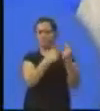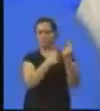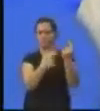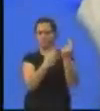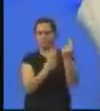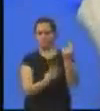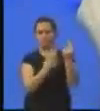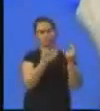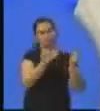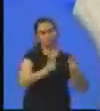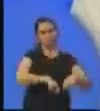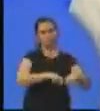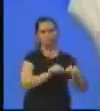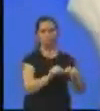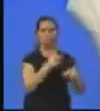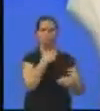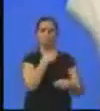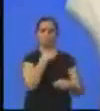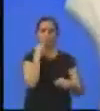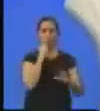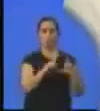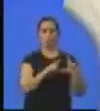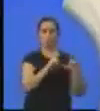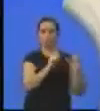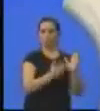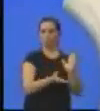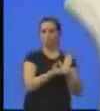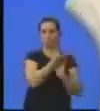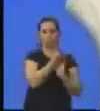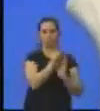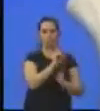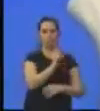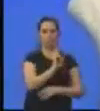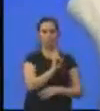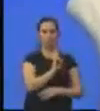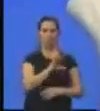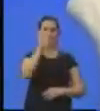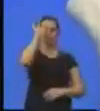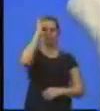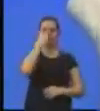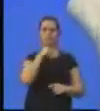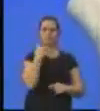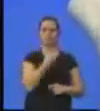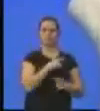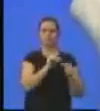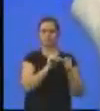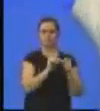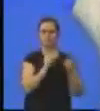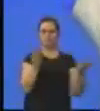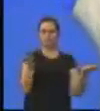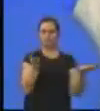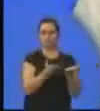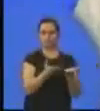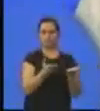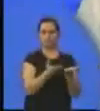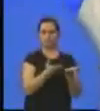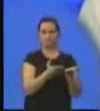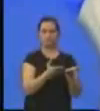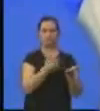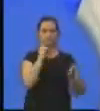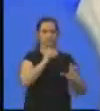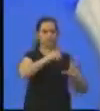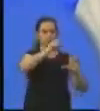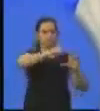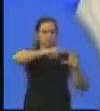divisões, não tem problema. O que você não pode é colocar menos. Então o que vai acontecer aqui? O que nós vamos fazer? Ali você tem o gráfico das